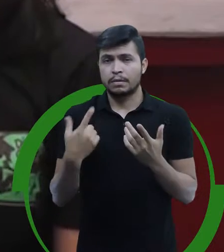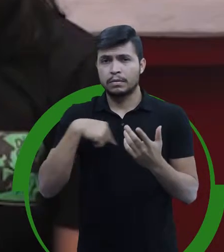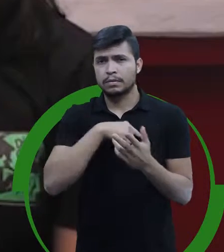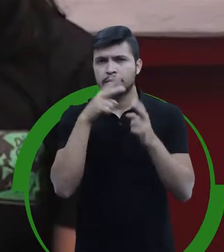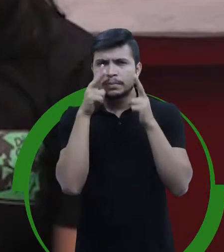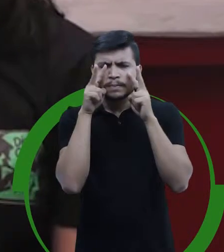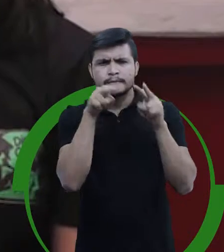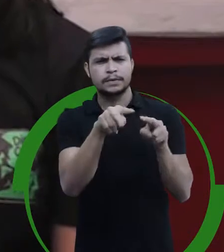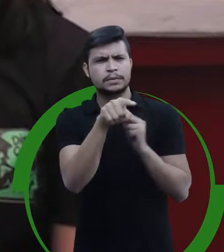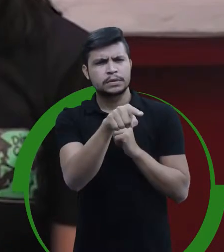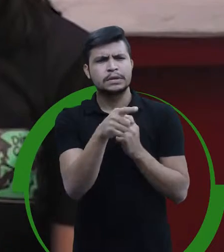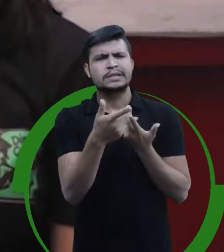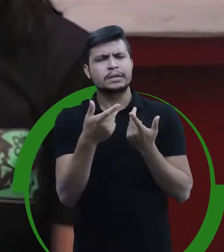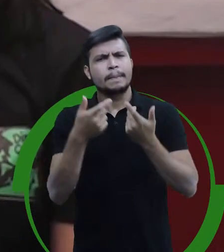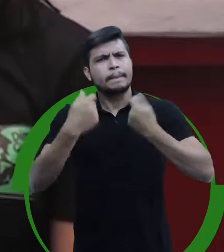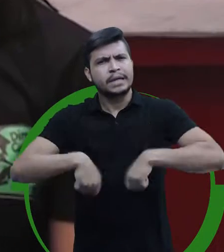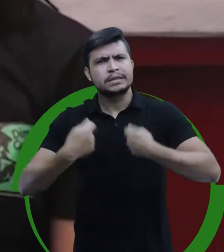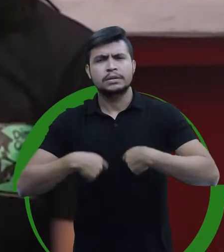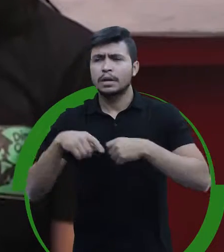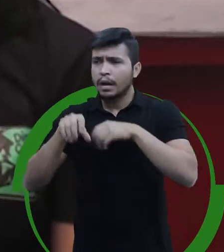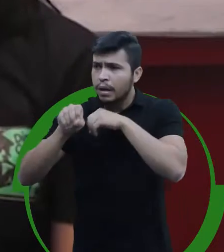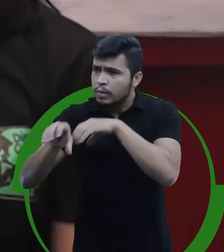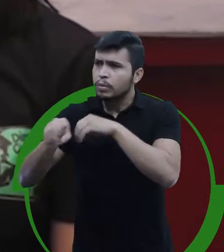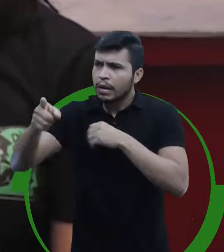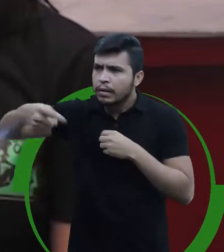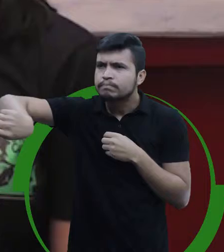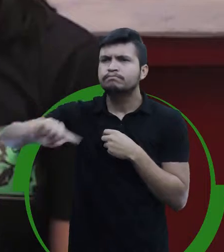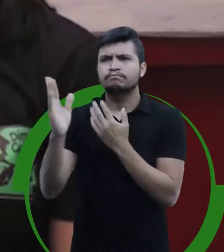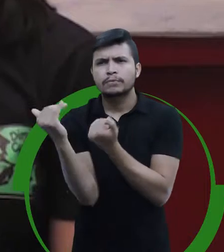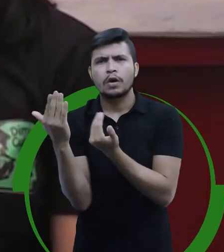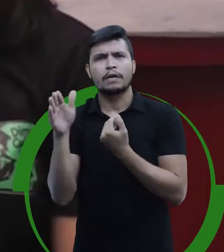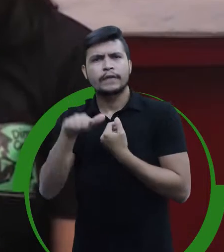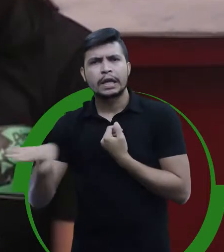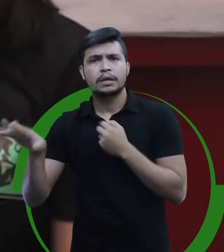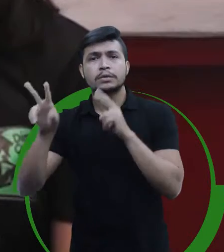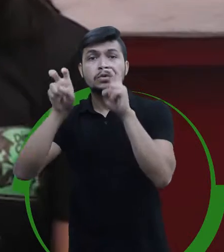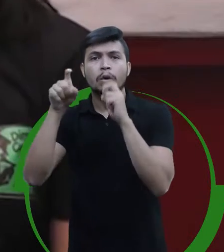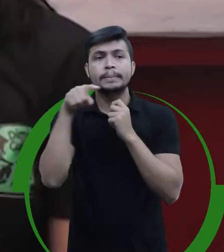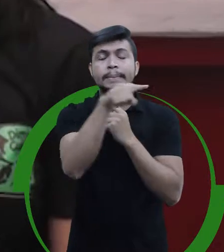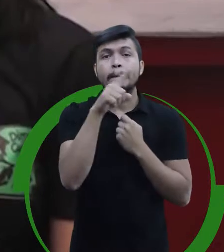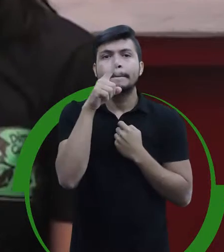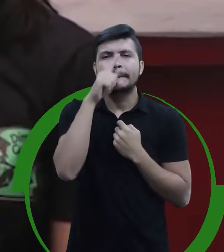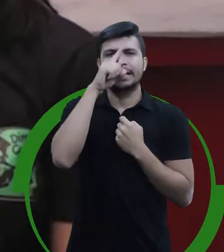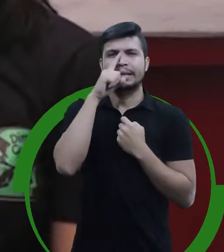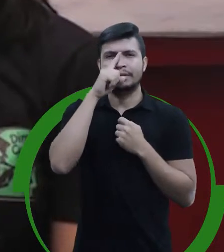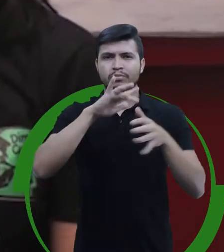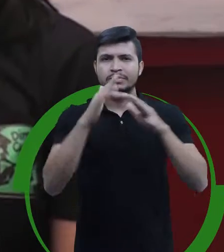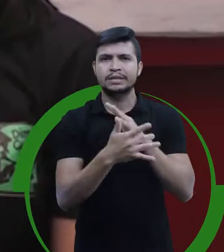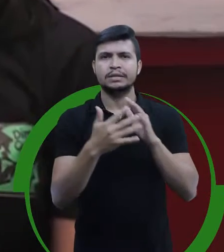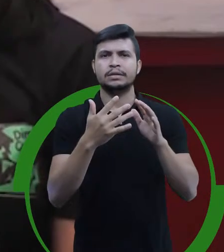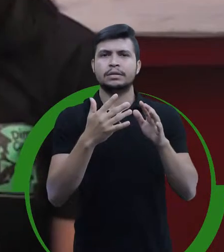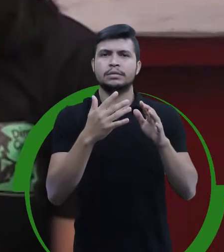uma necessidade de uma educação para o mundo digital. O que a gente gostaria de fazer nas